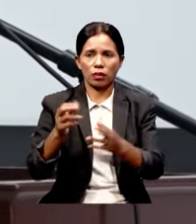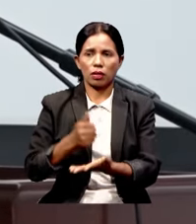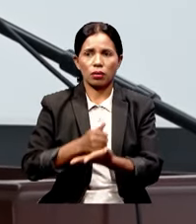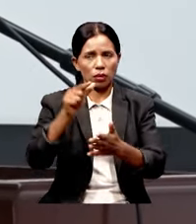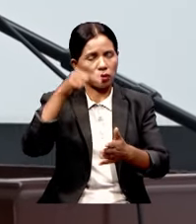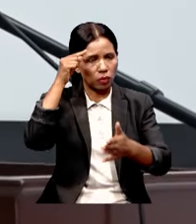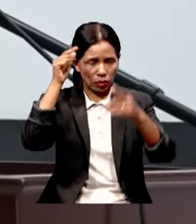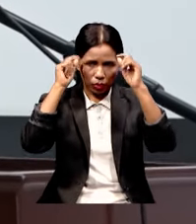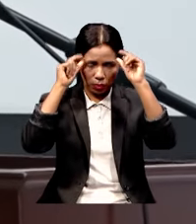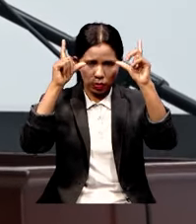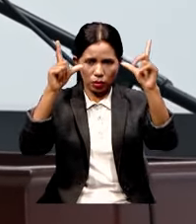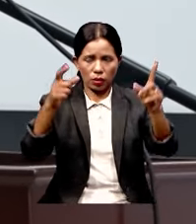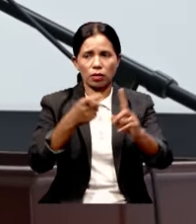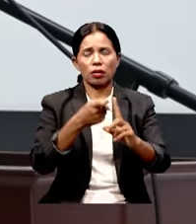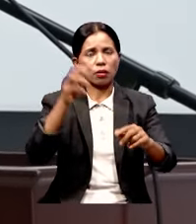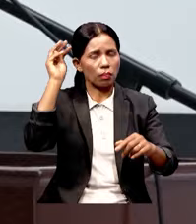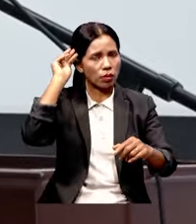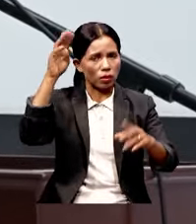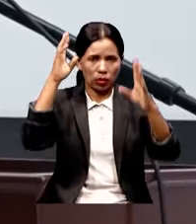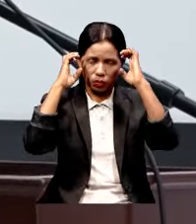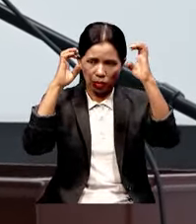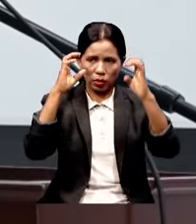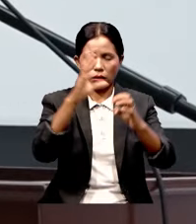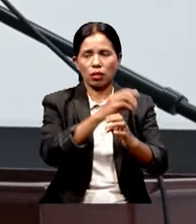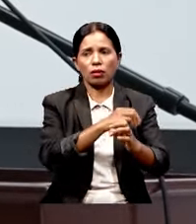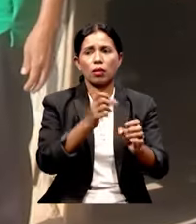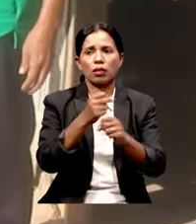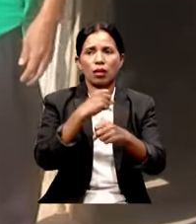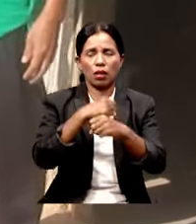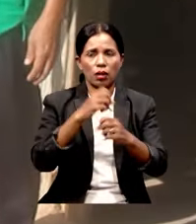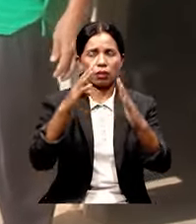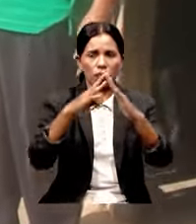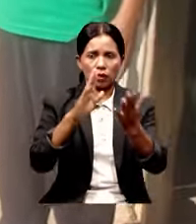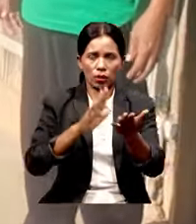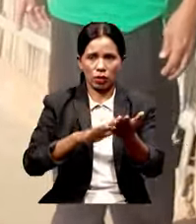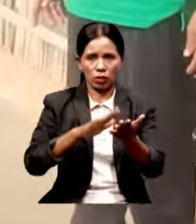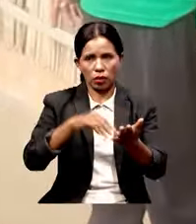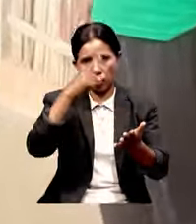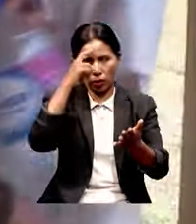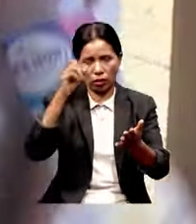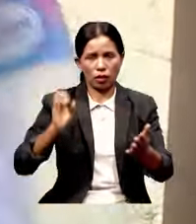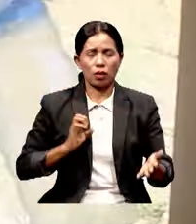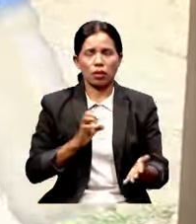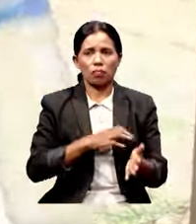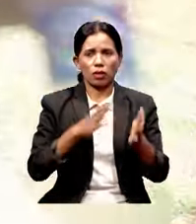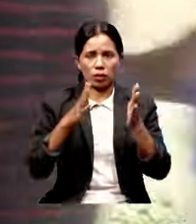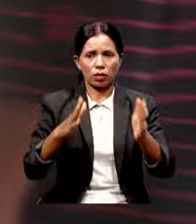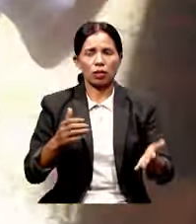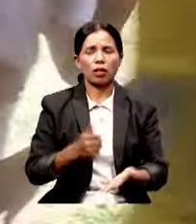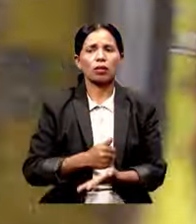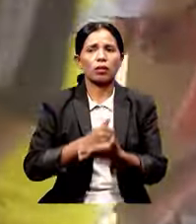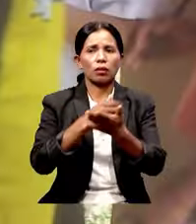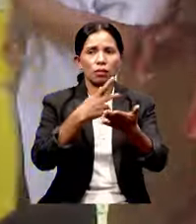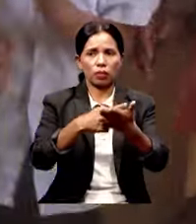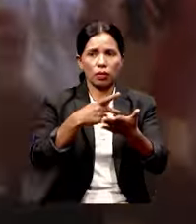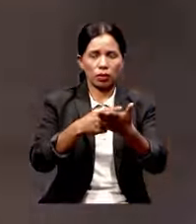governo Timor-Leste, liu ba Ministério da Educação, onde constrói escola. Também durante a embaixada refere, apoio ona